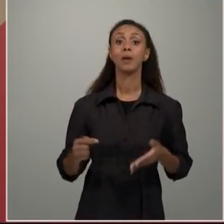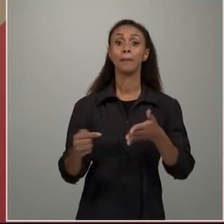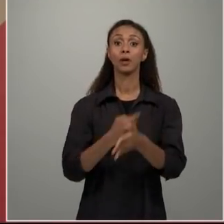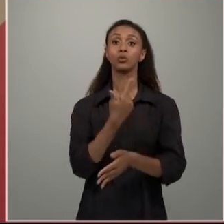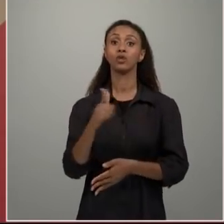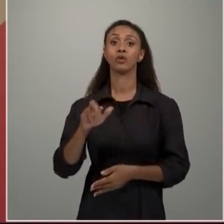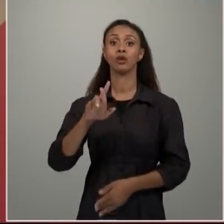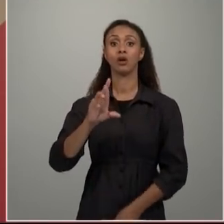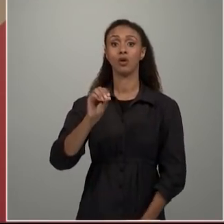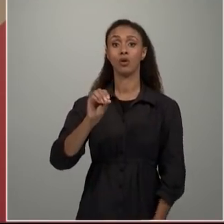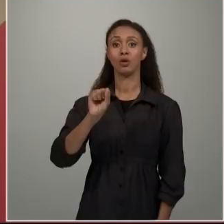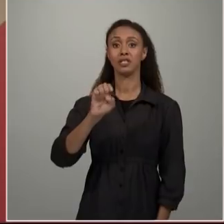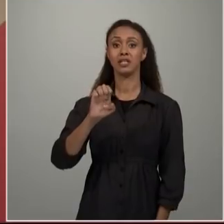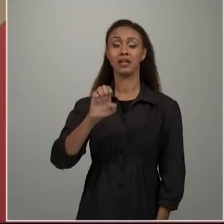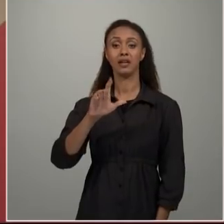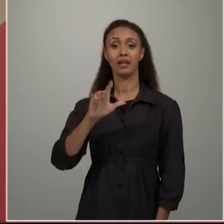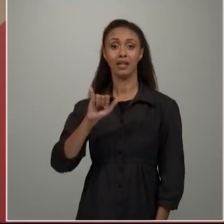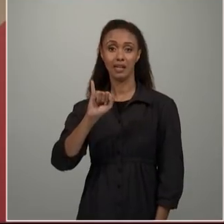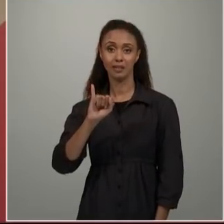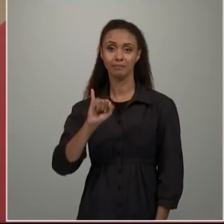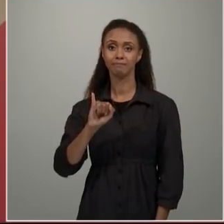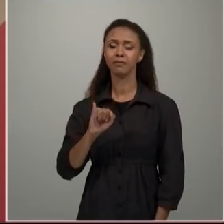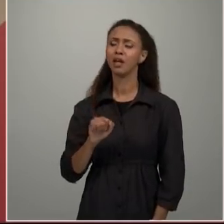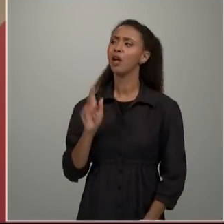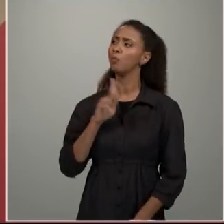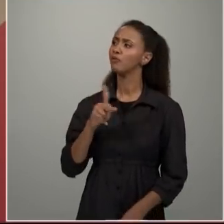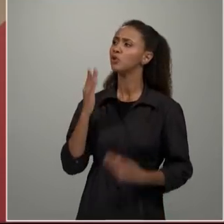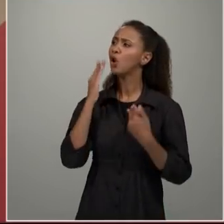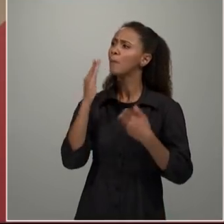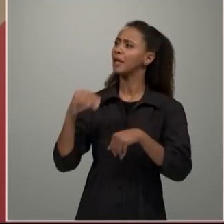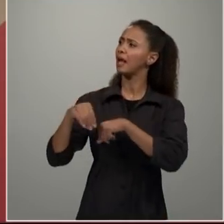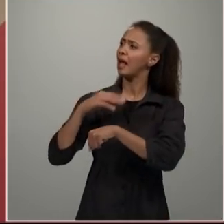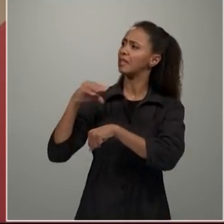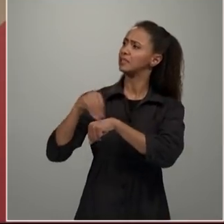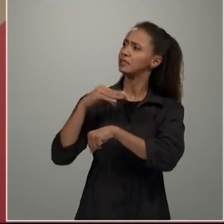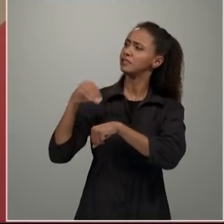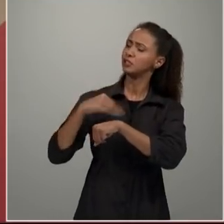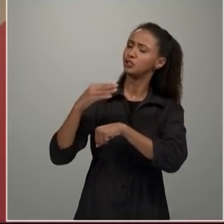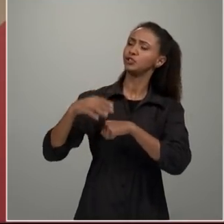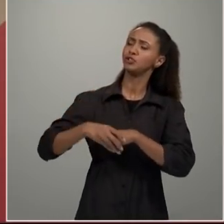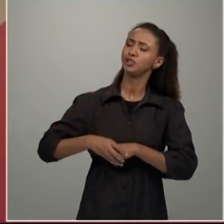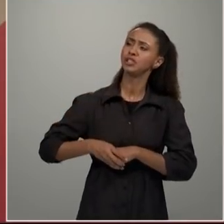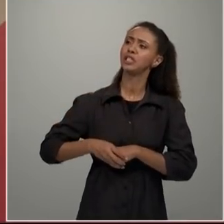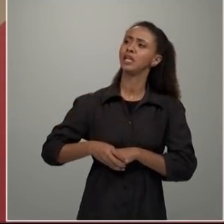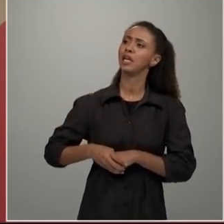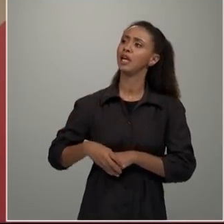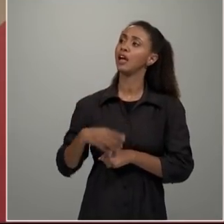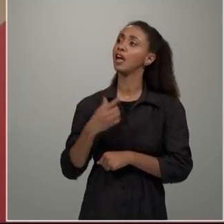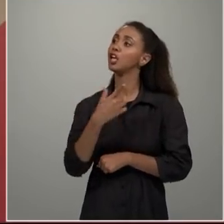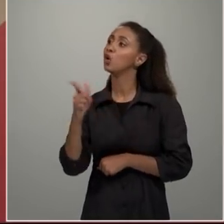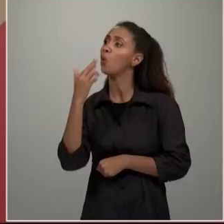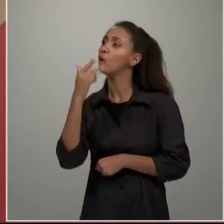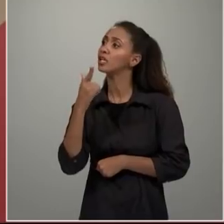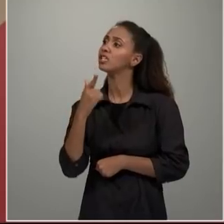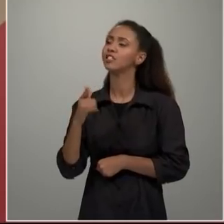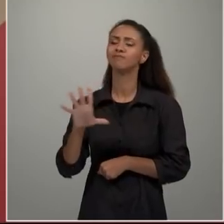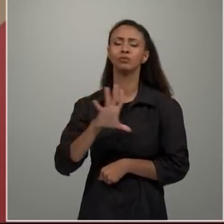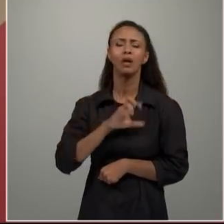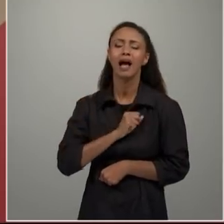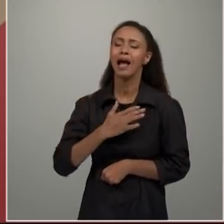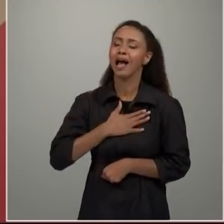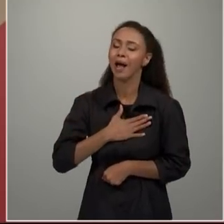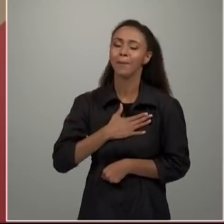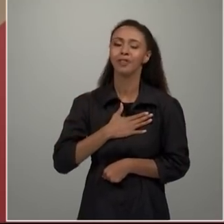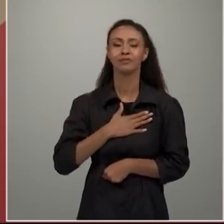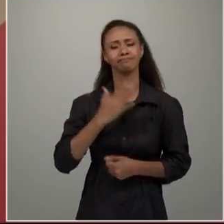obrigada teacher pelas dicas né e para atendimento de outras línguas amando coisa ele tem que ser o mandante